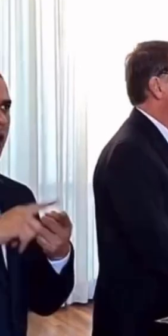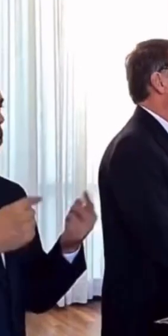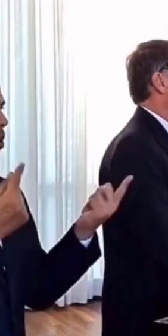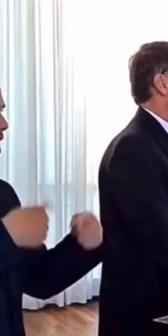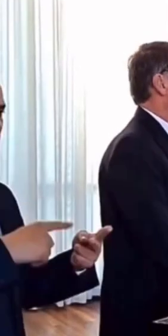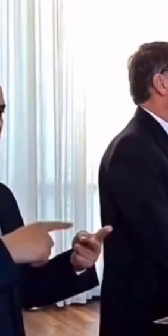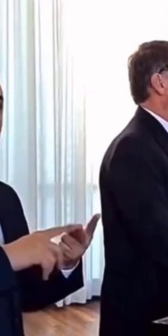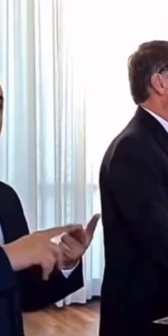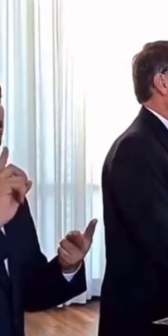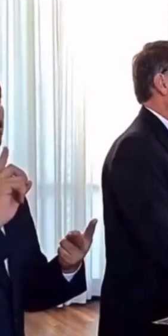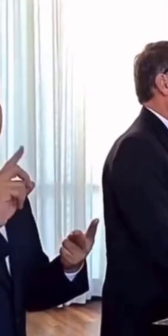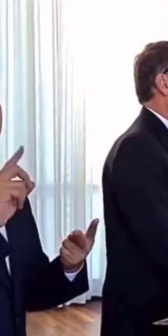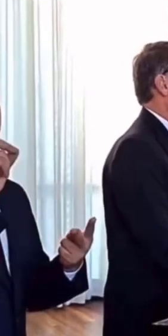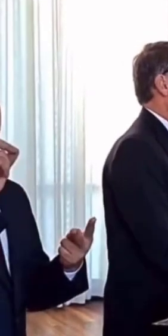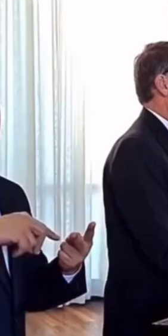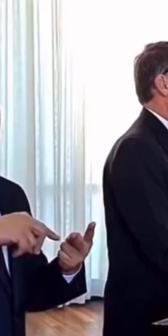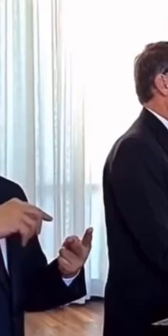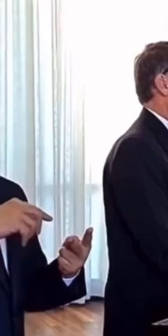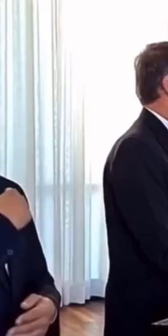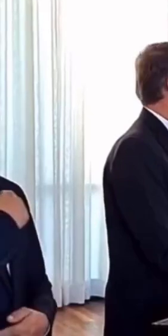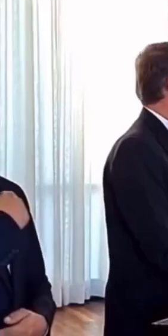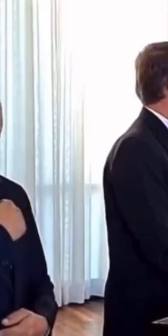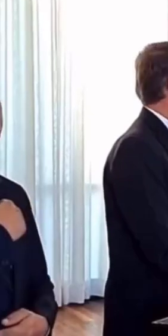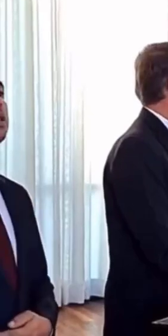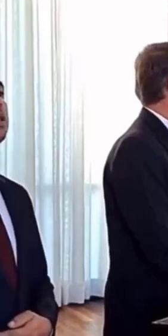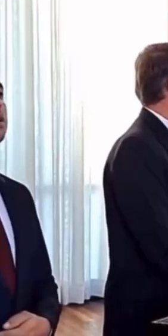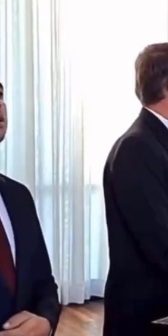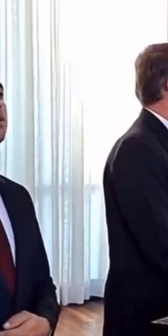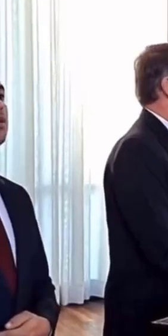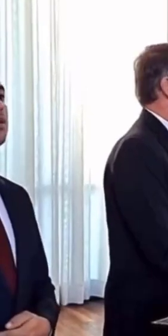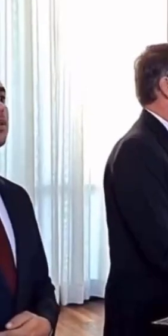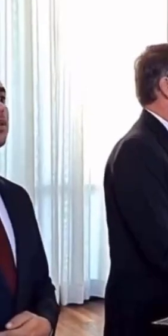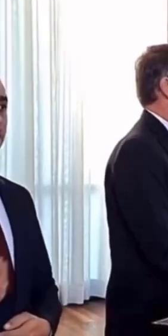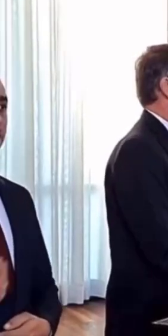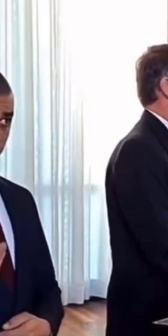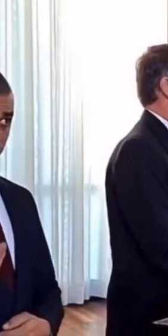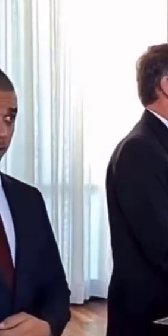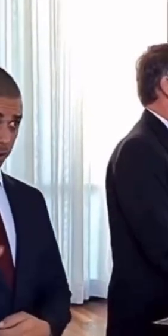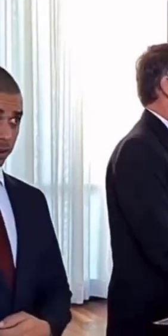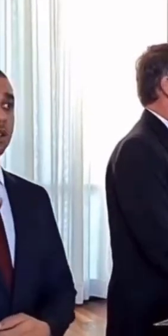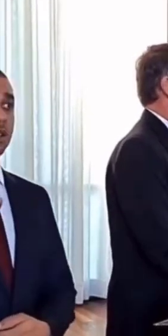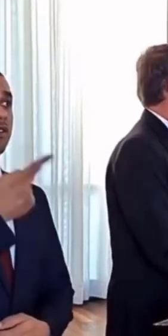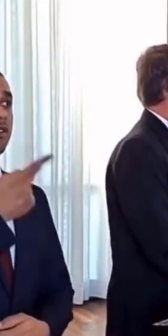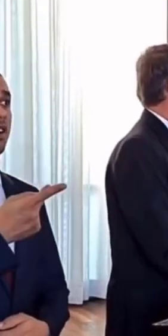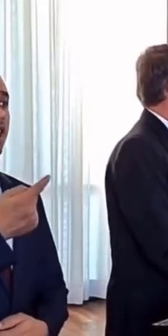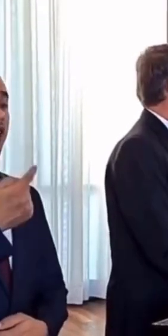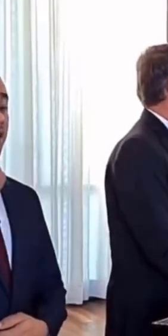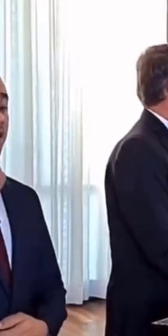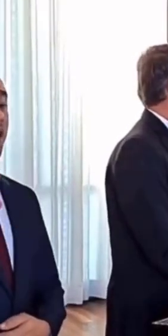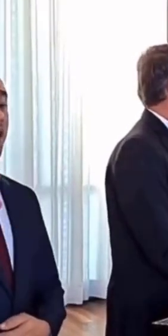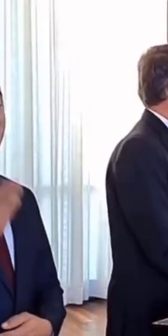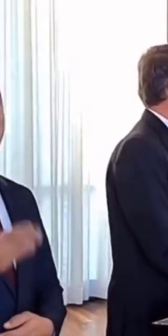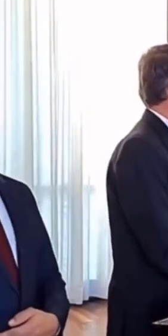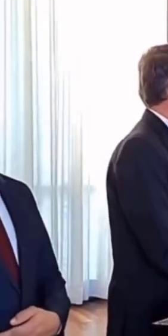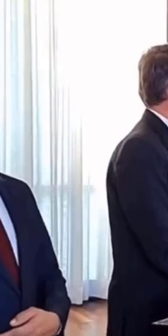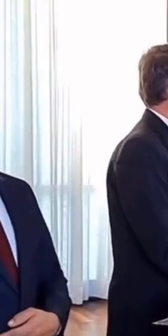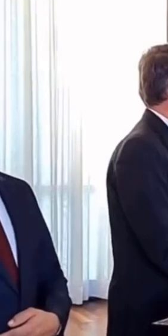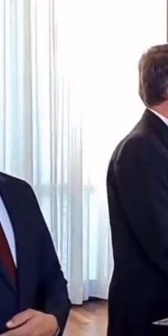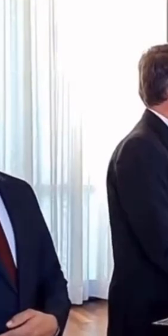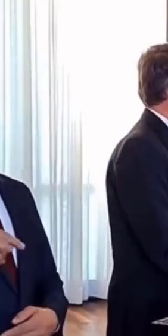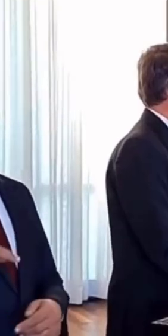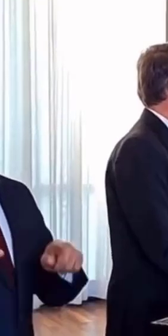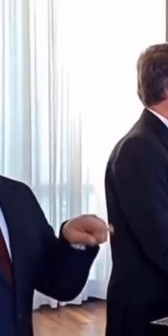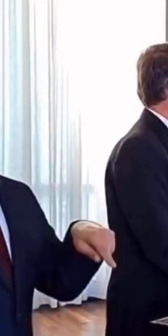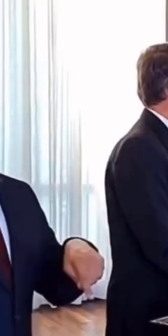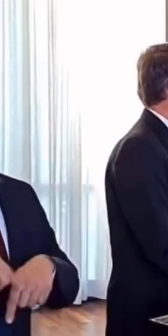Pressa da vacina não se justifica. E não fiquem apenas cada vez mais botando gente no mundo que, infelizmente, em